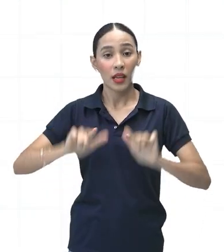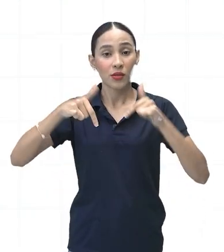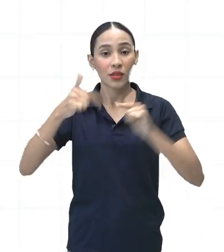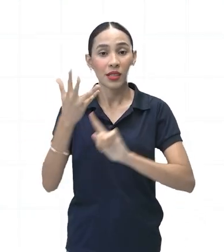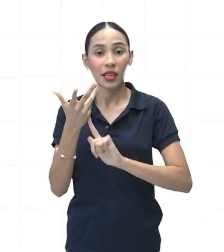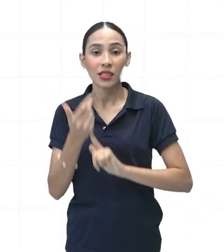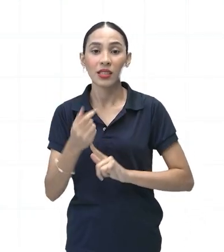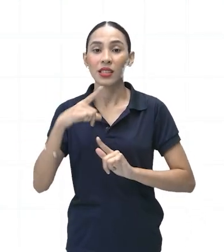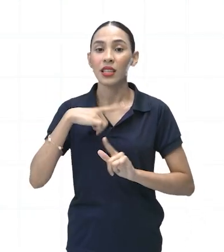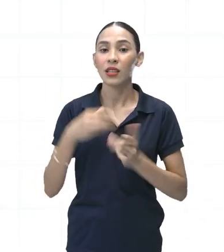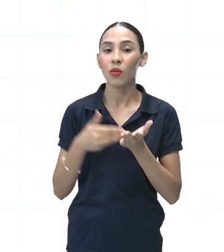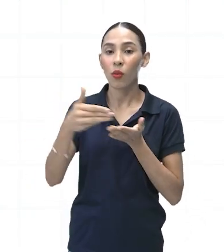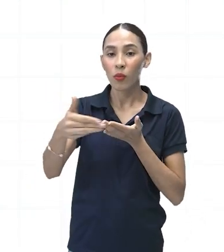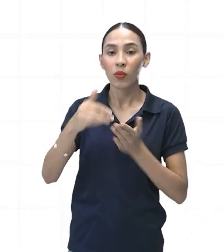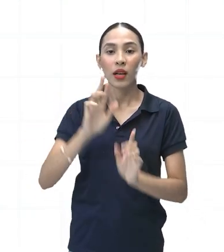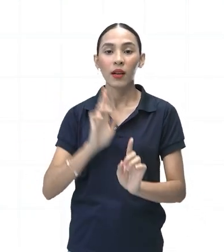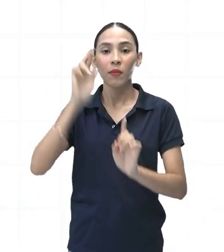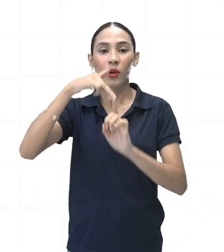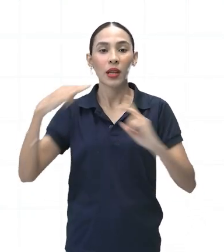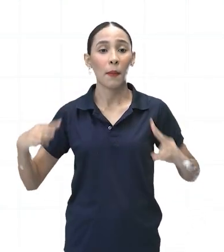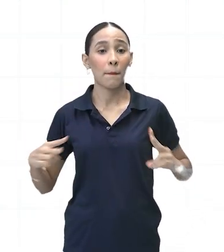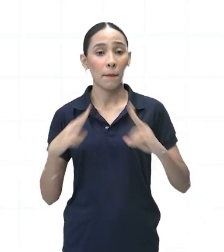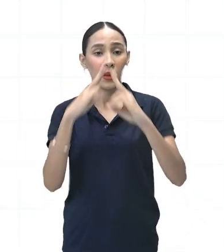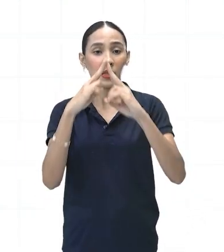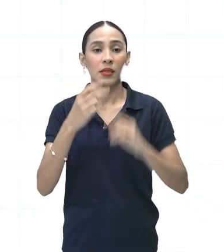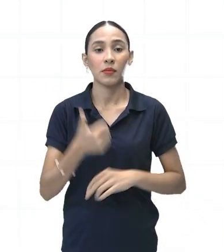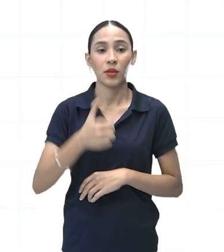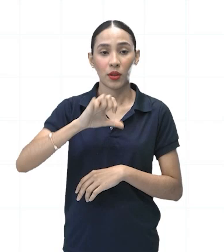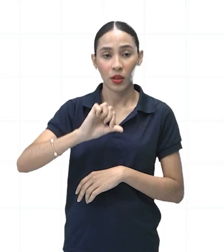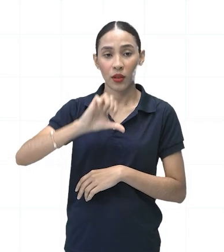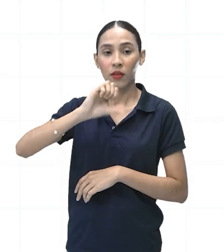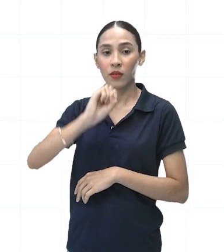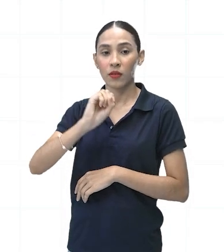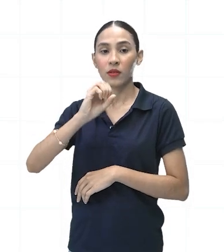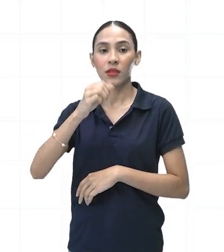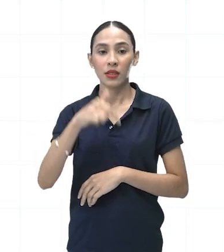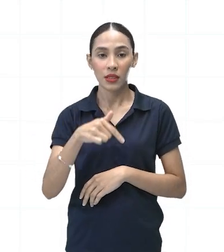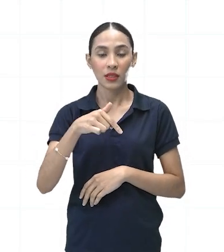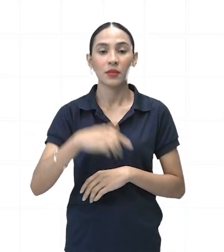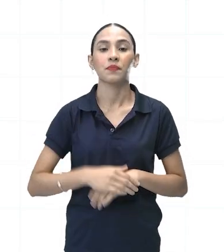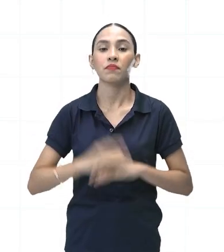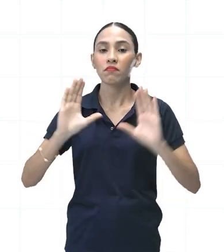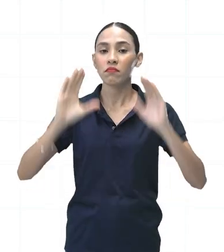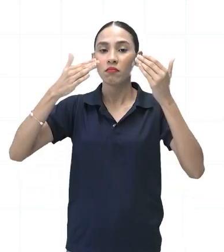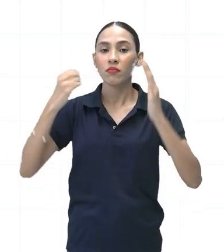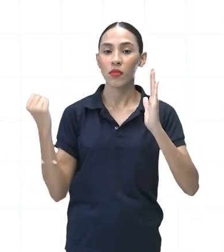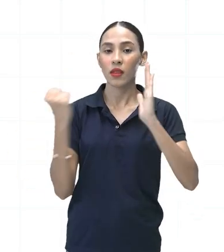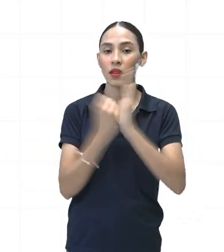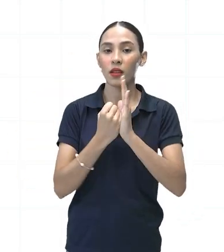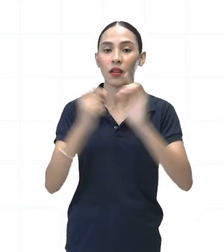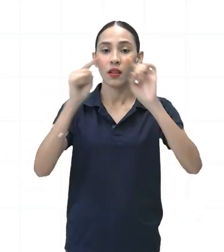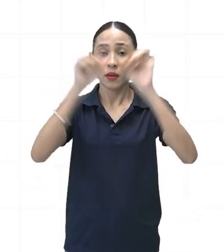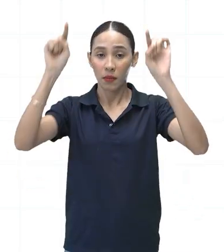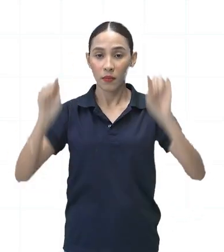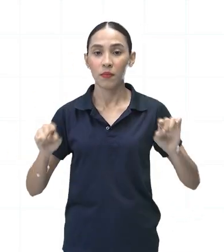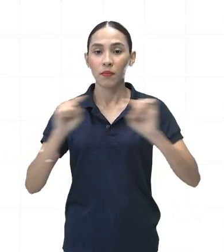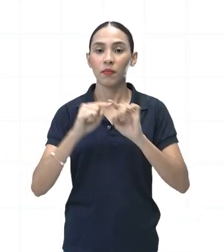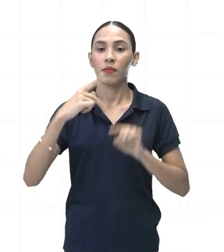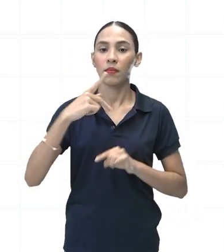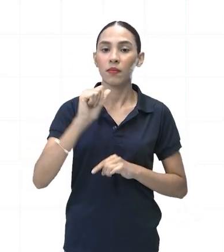movimento artístico cuja origem remota a Paris, de 1907, ano do célebre quadro de Pablo